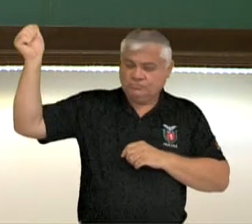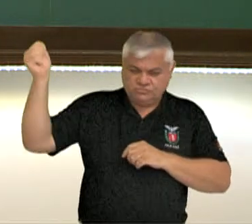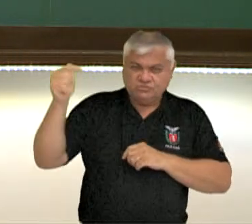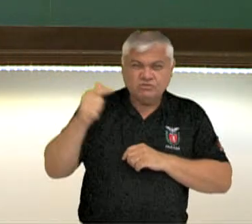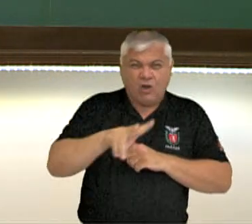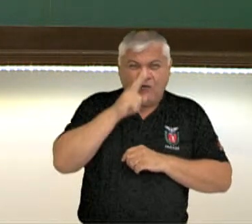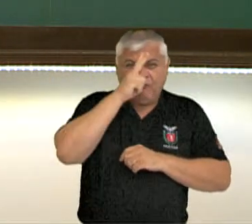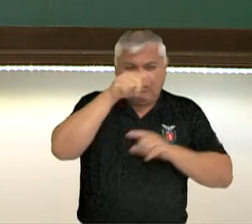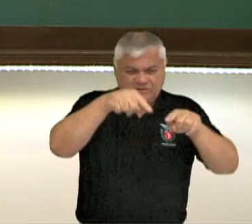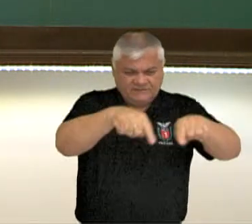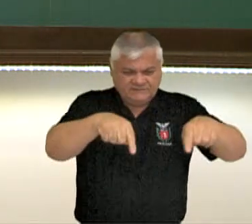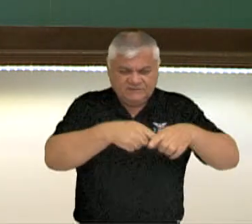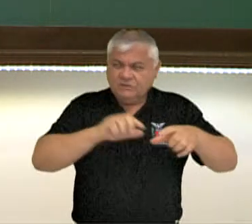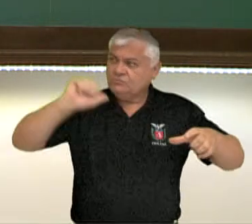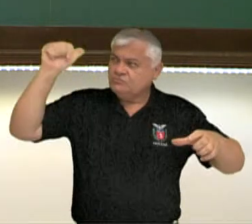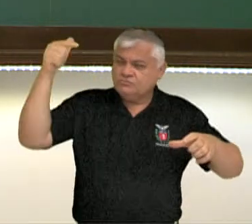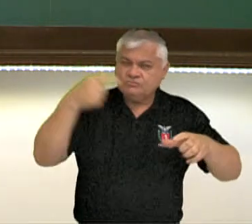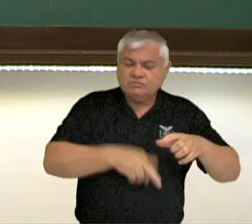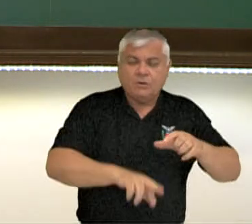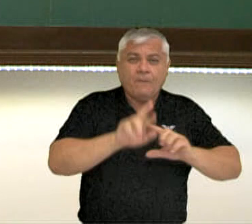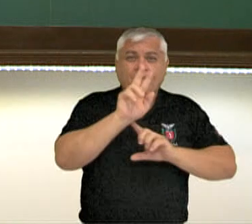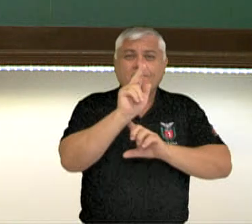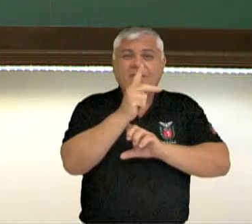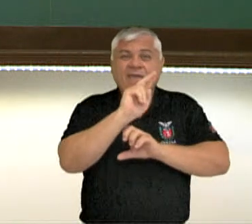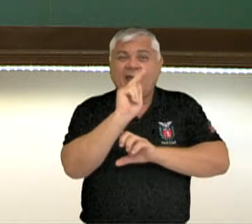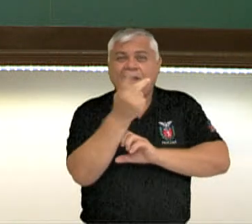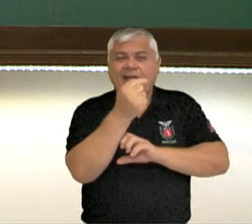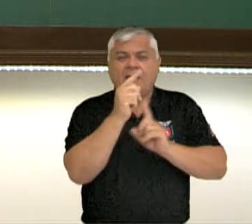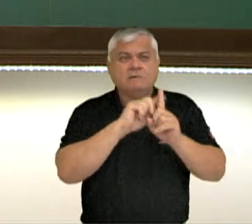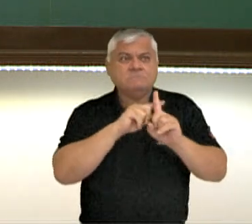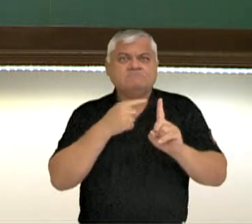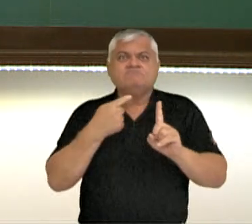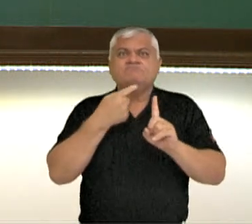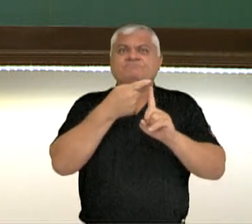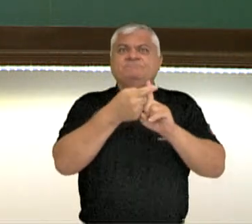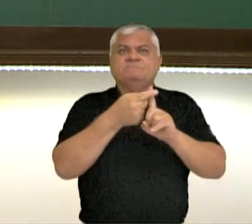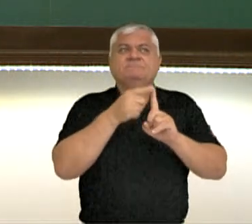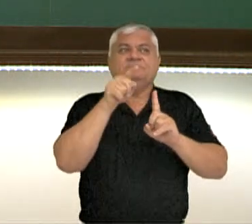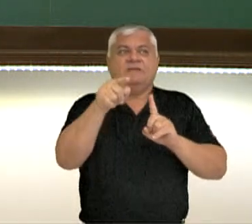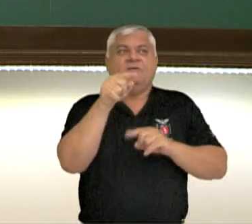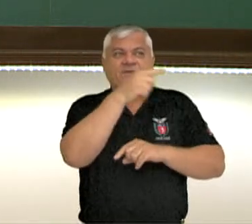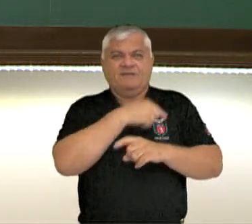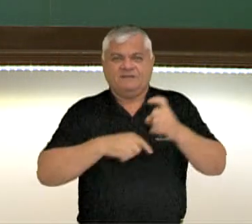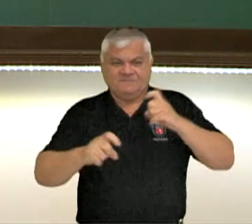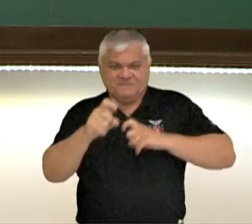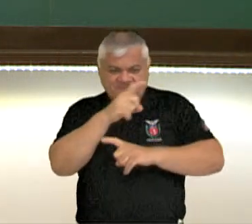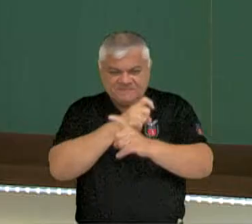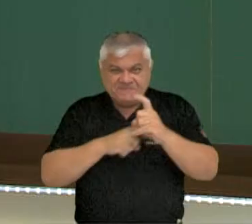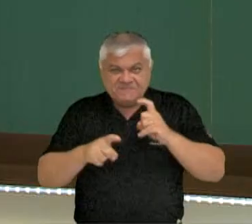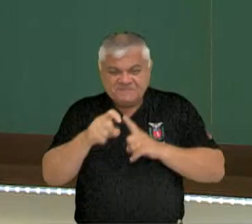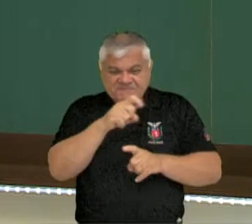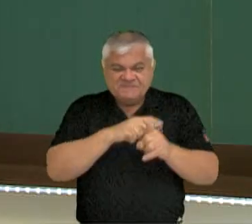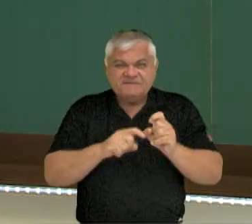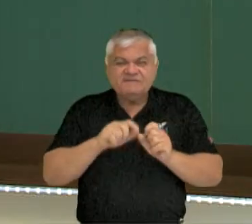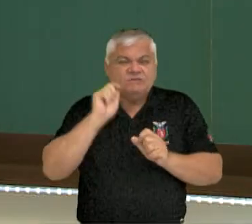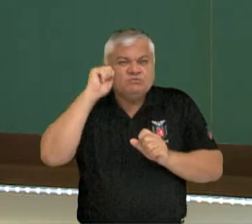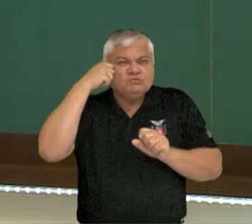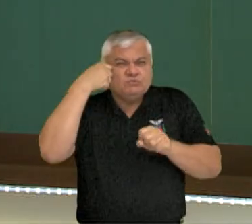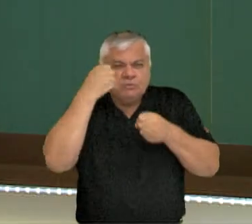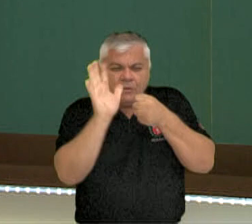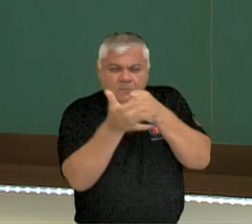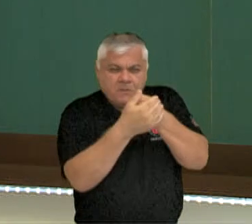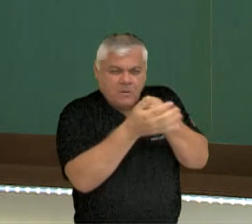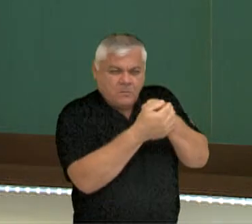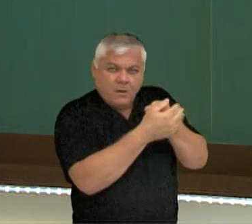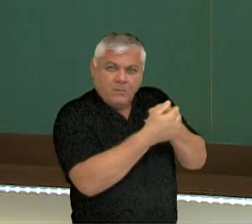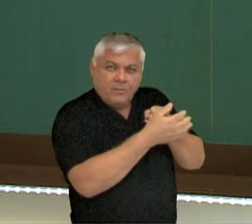forte, altera o pH da água. Então, normalmente, os organismos patogênicos, né, que eles estão nessa parte negra, eles convivem